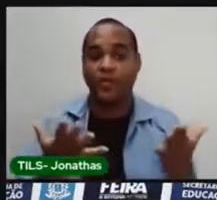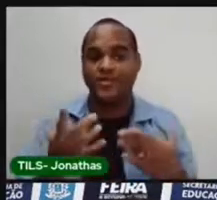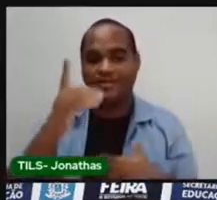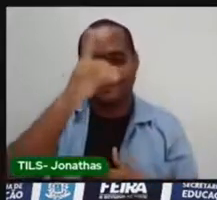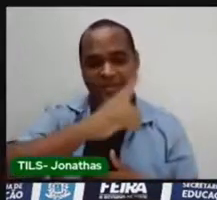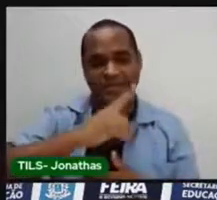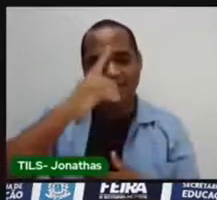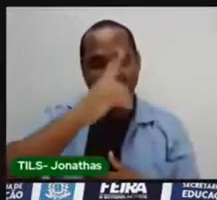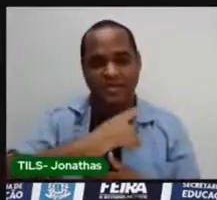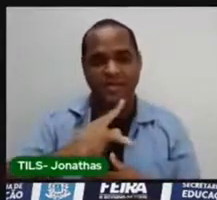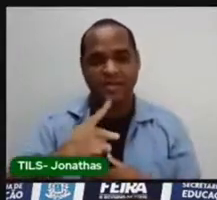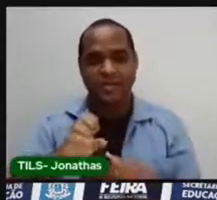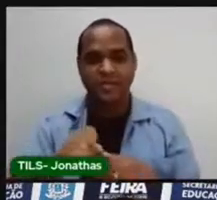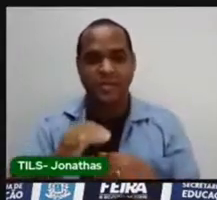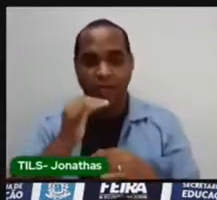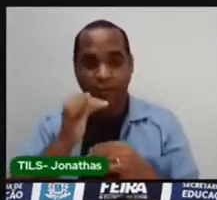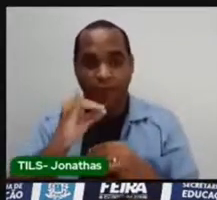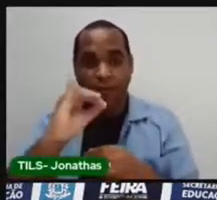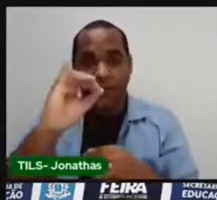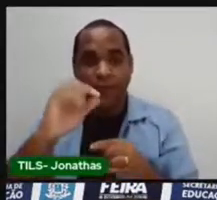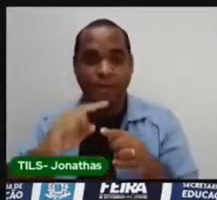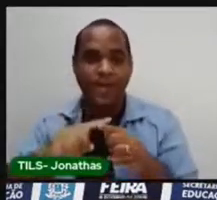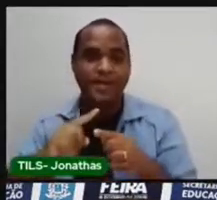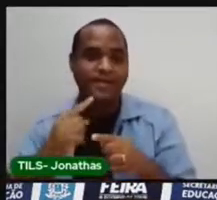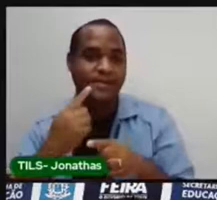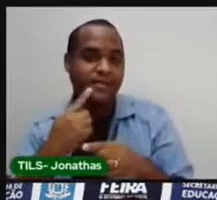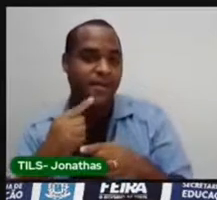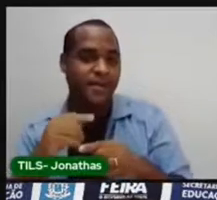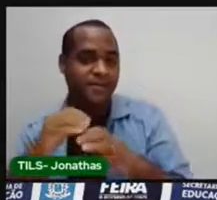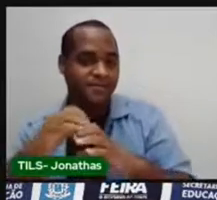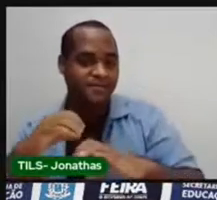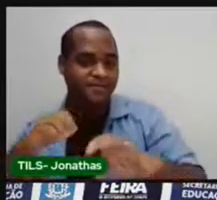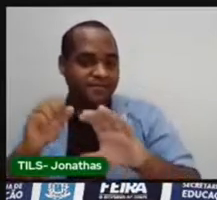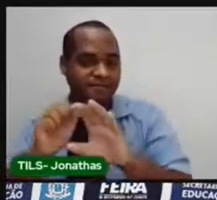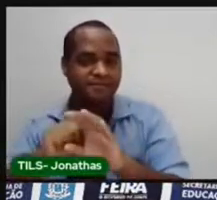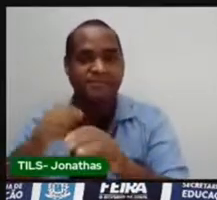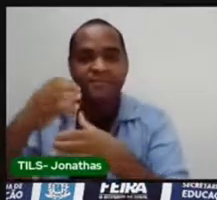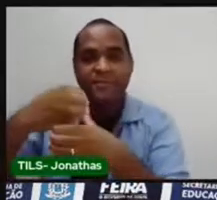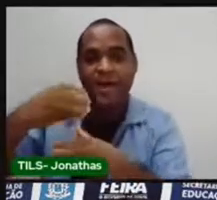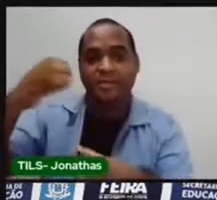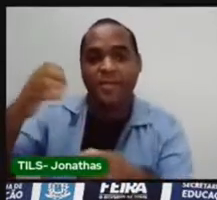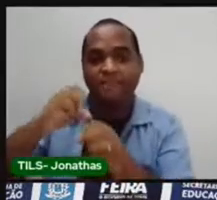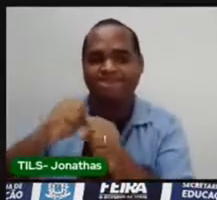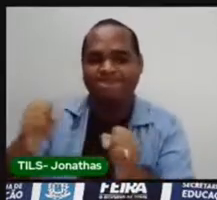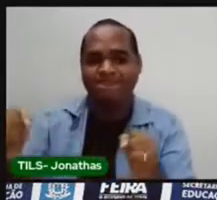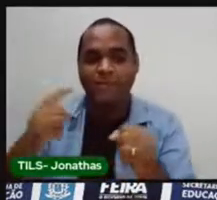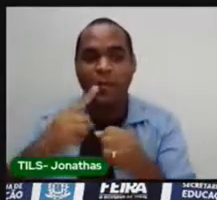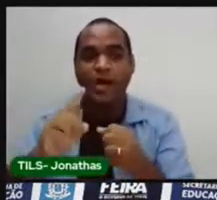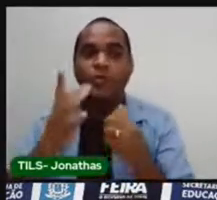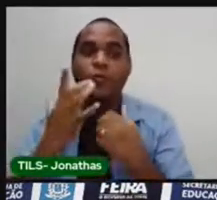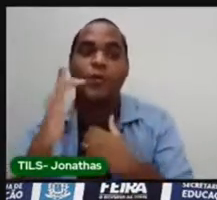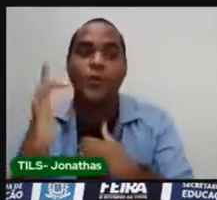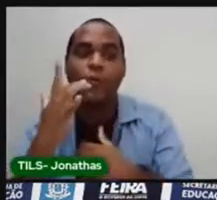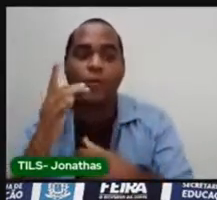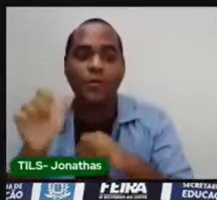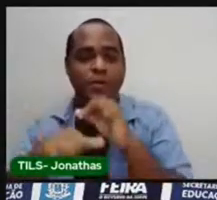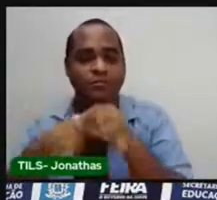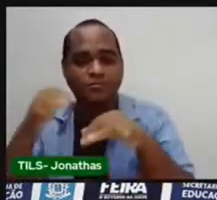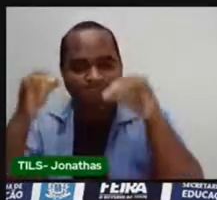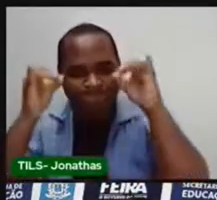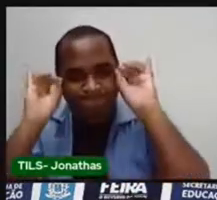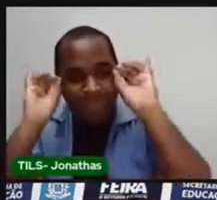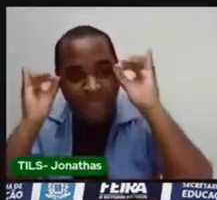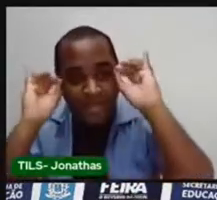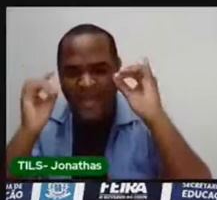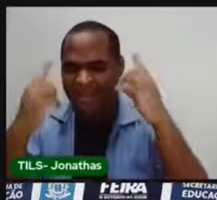é domingo, pé de cachimbo, cachimbo é de barro, bate no jarro. O jarro é de ouro, bate no